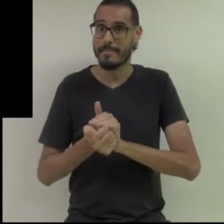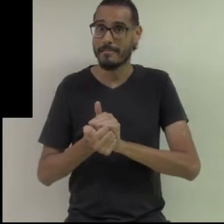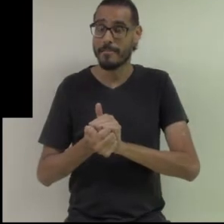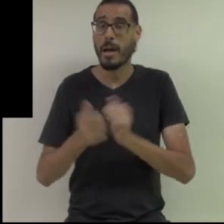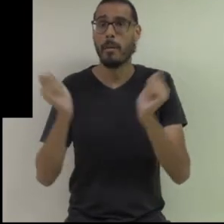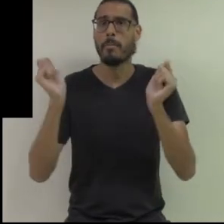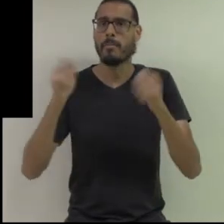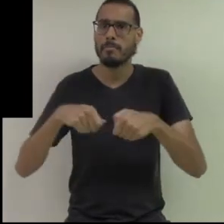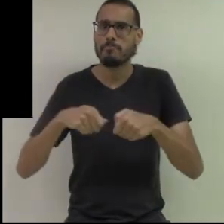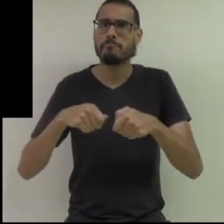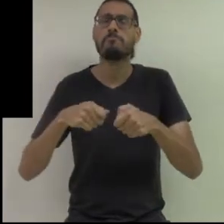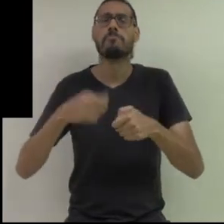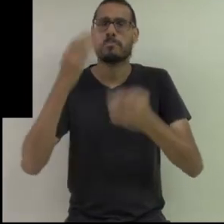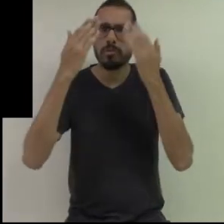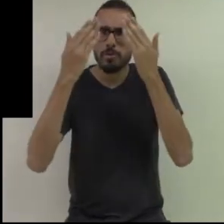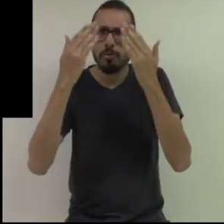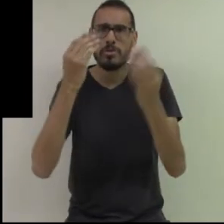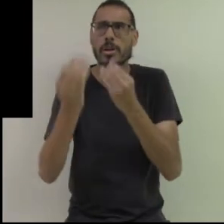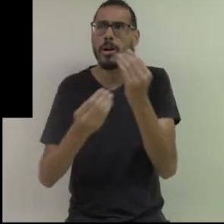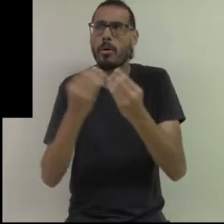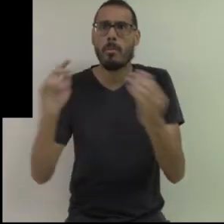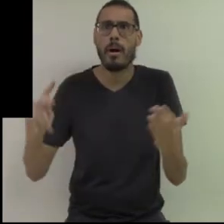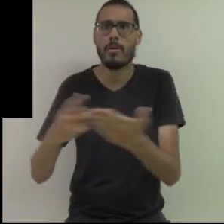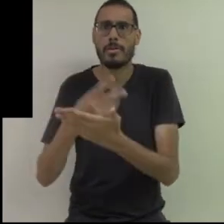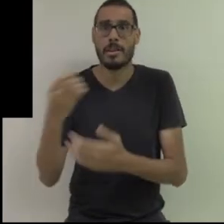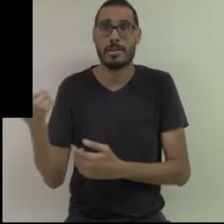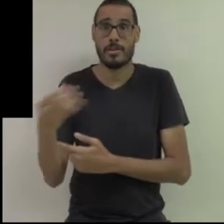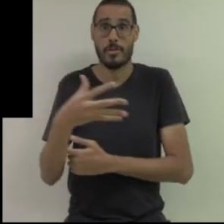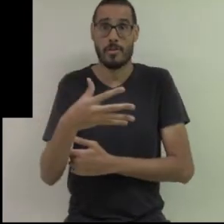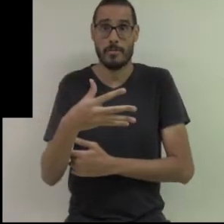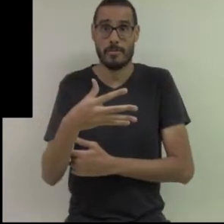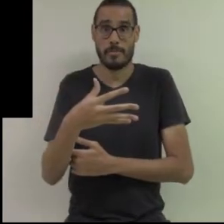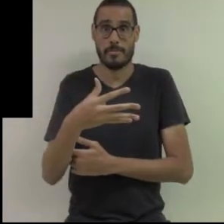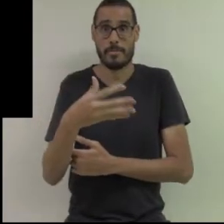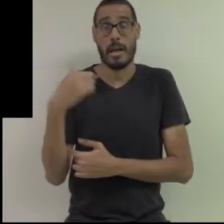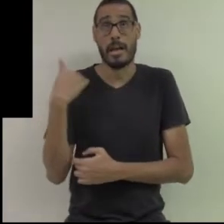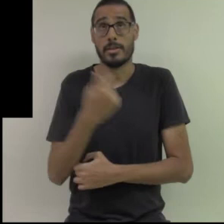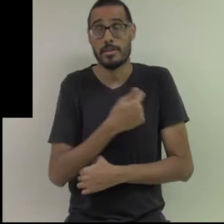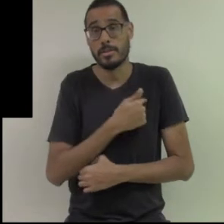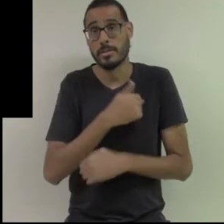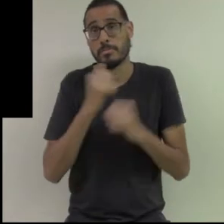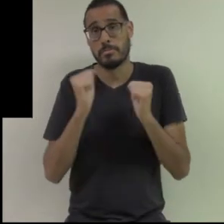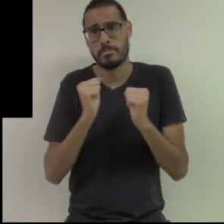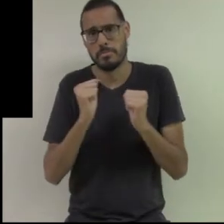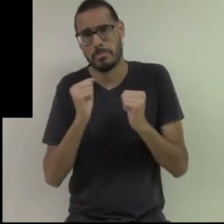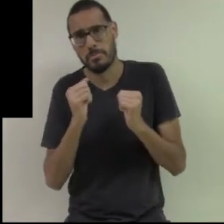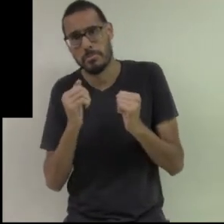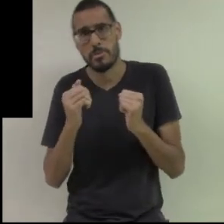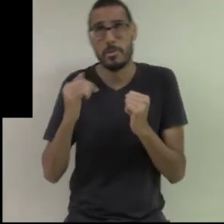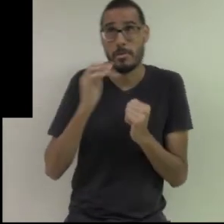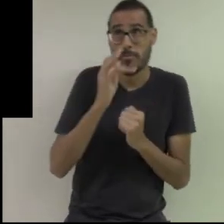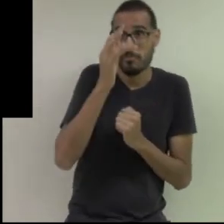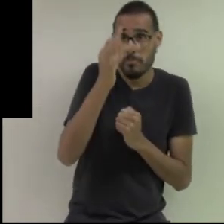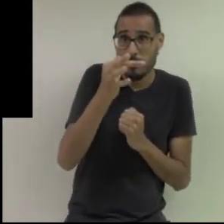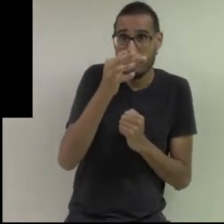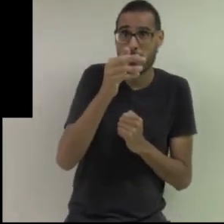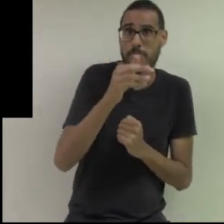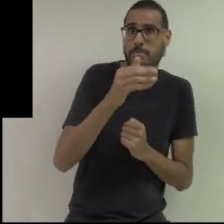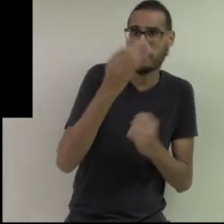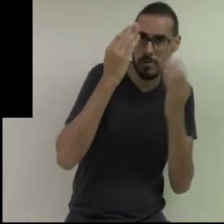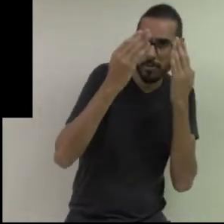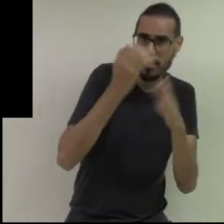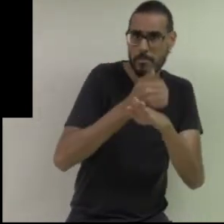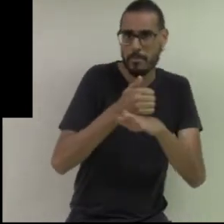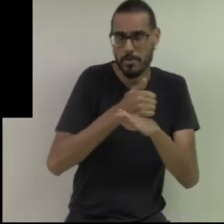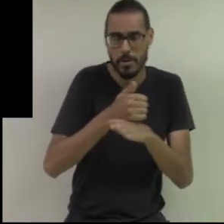da psicologia frente a novas demandas, porque acreditamos que nós, futuros ou atuais psis, pesquisadores,